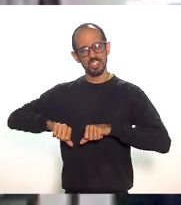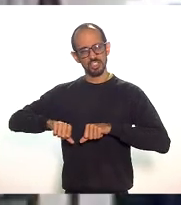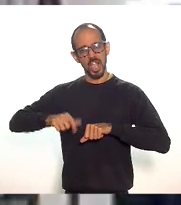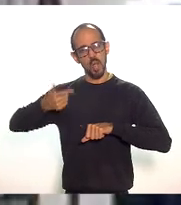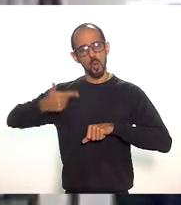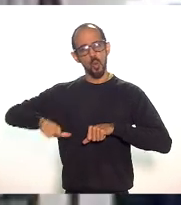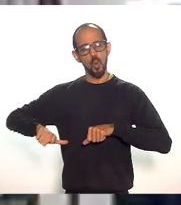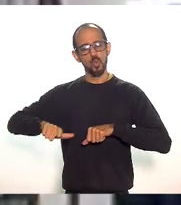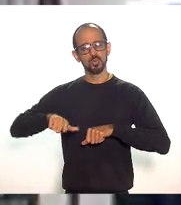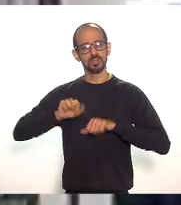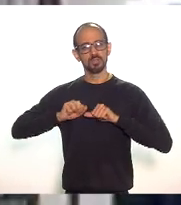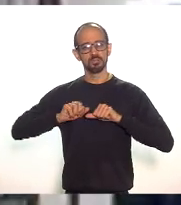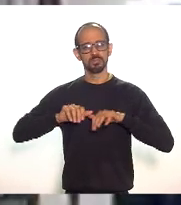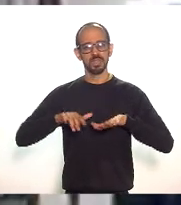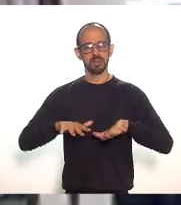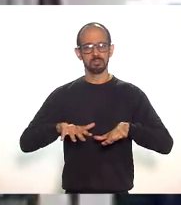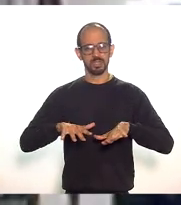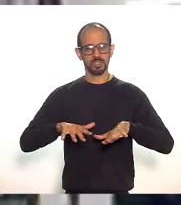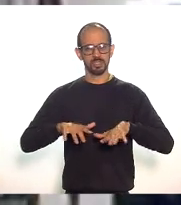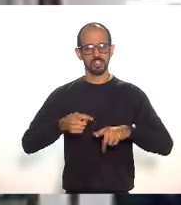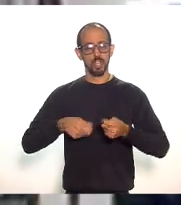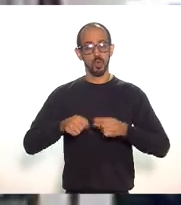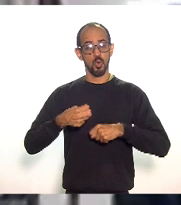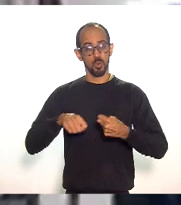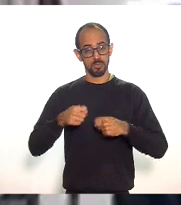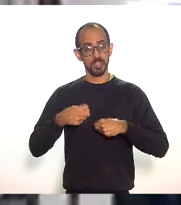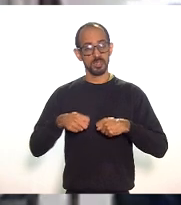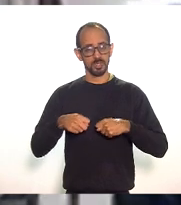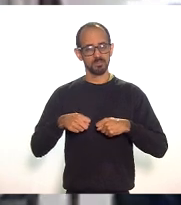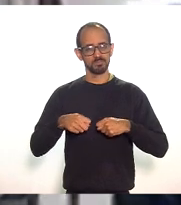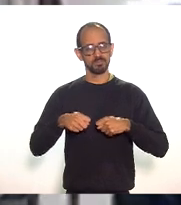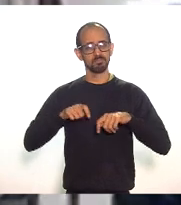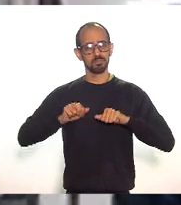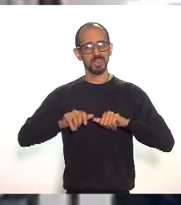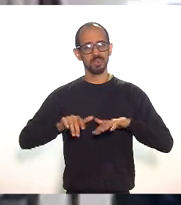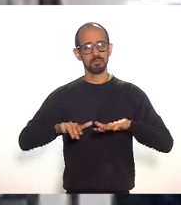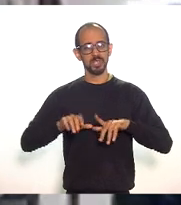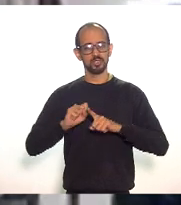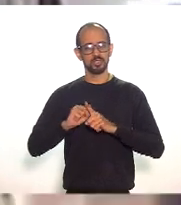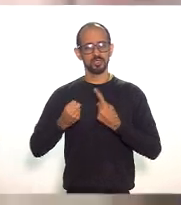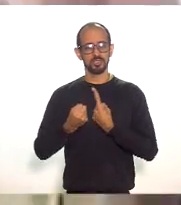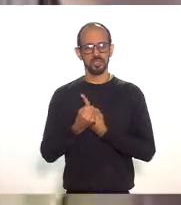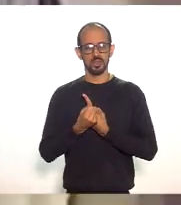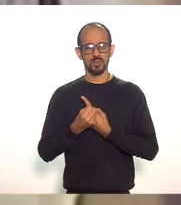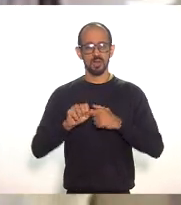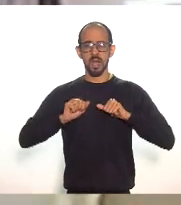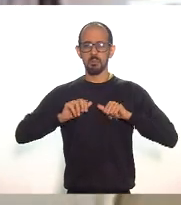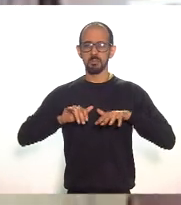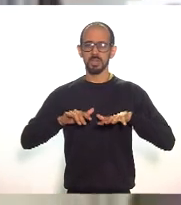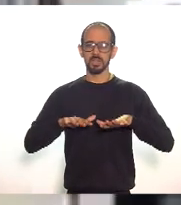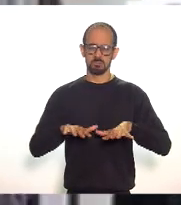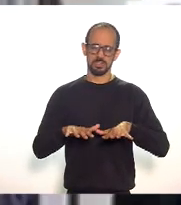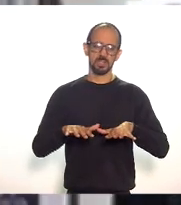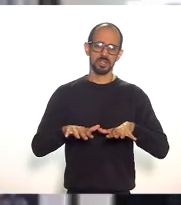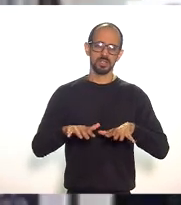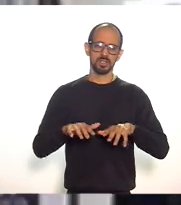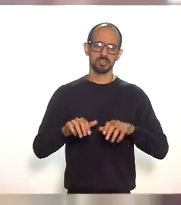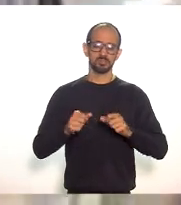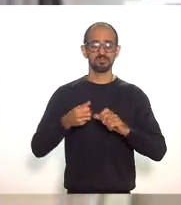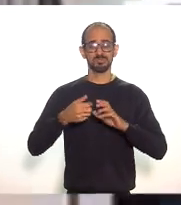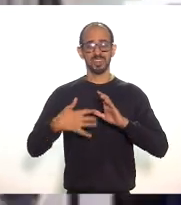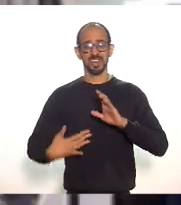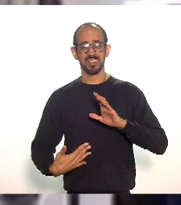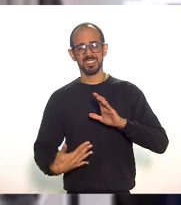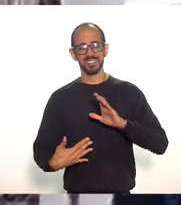pandemias, pandemias de caráter econômico, pandemias de caráter social, pandemias de caráter